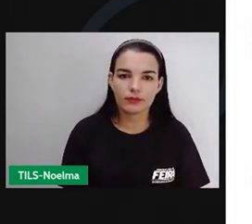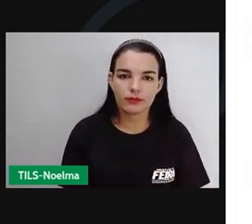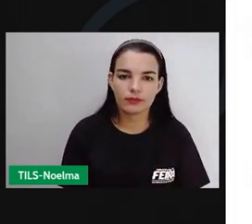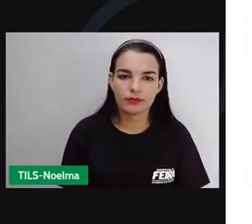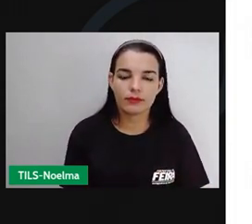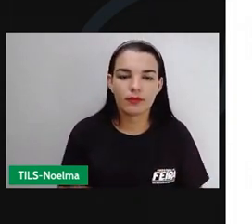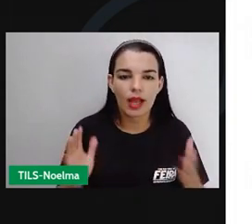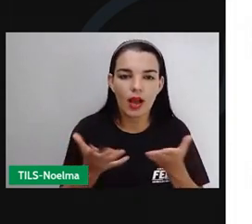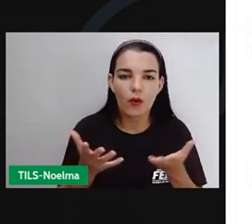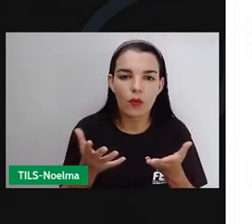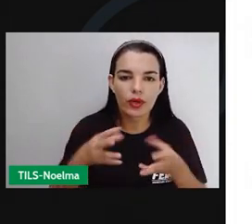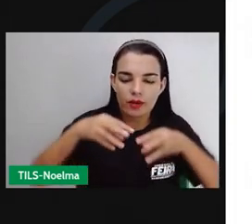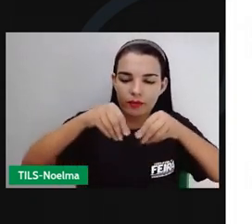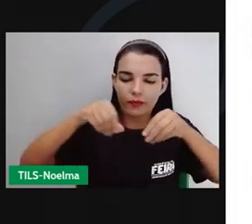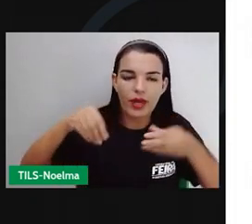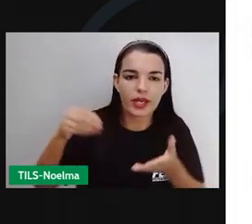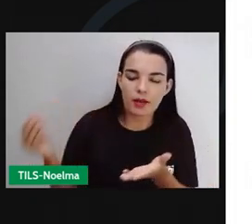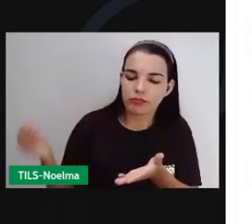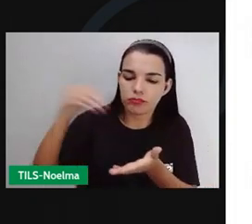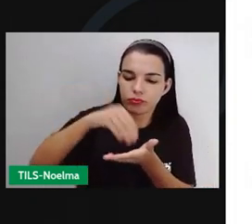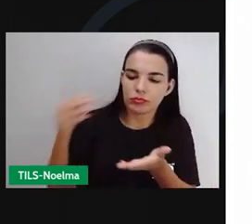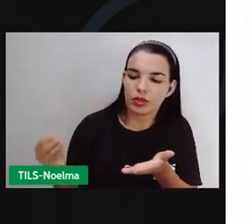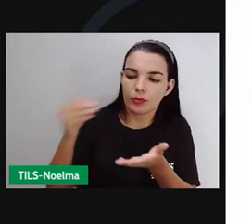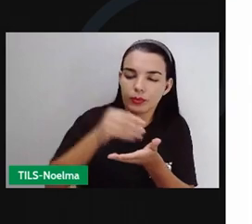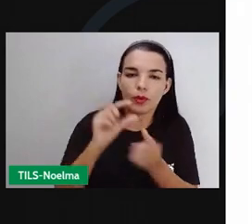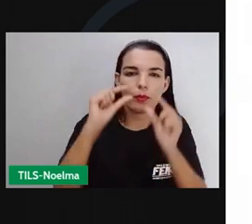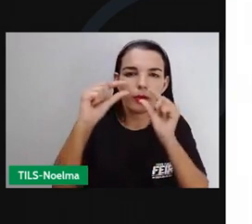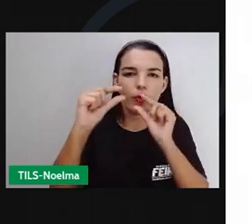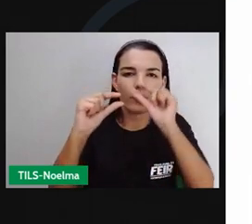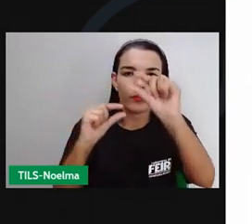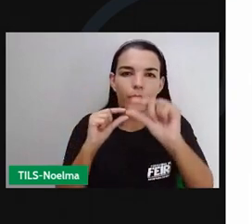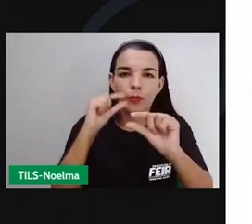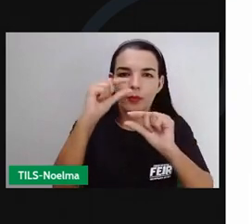E agora vá acrescentando a farinha de trigo aos poucos.